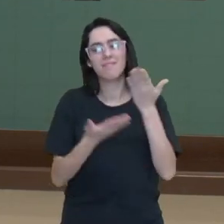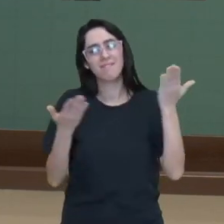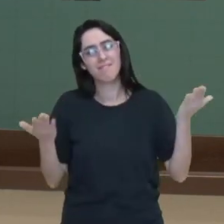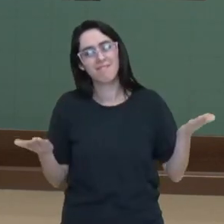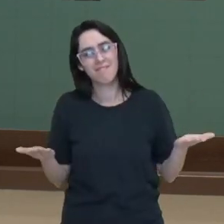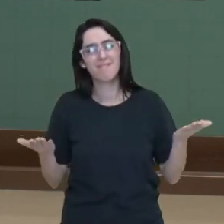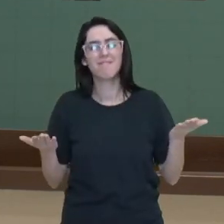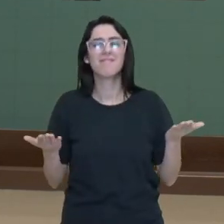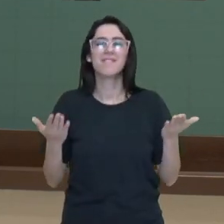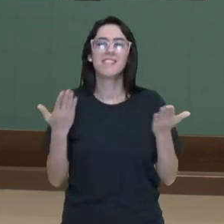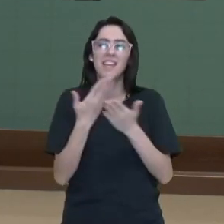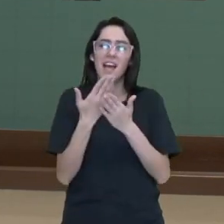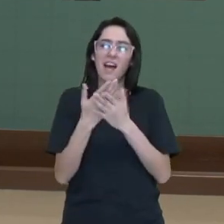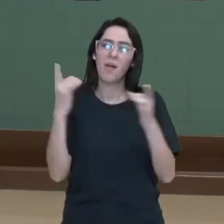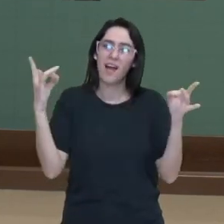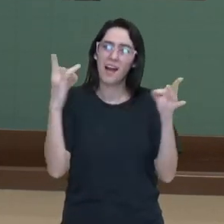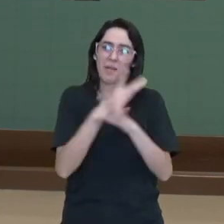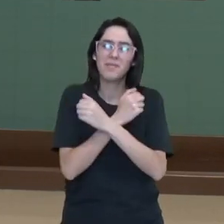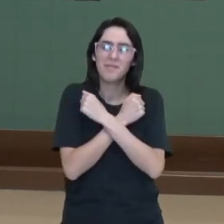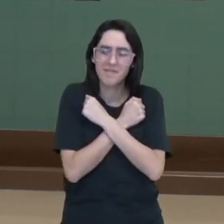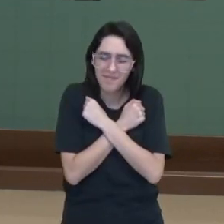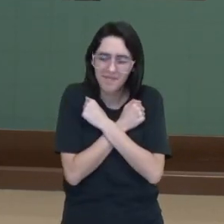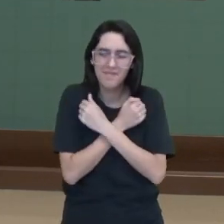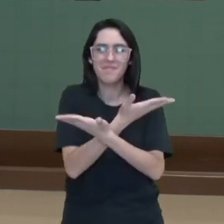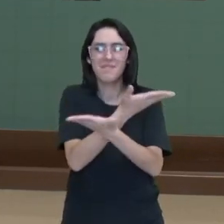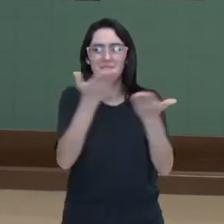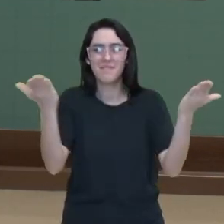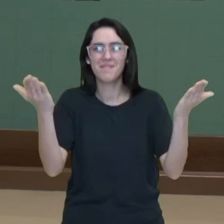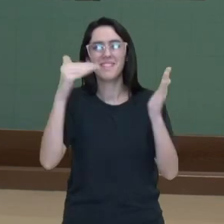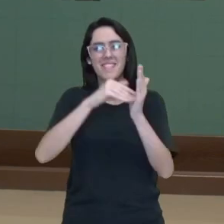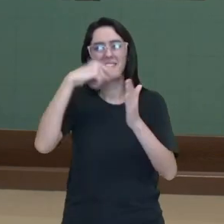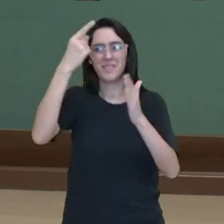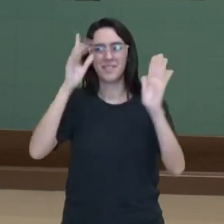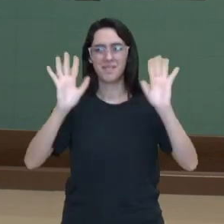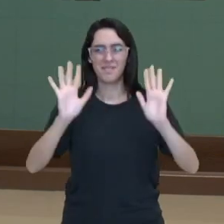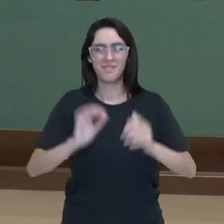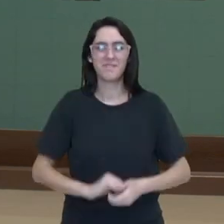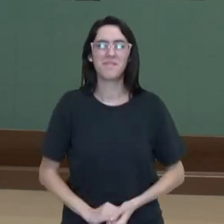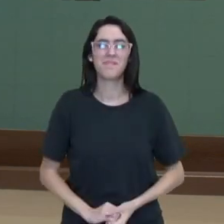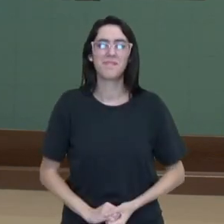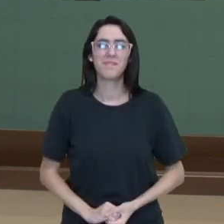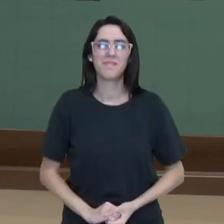Muito bem, pessoal. Ficamos por aqui. Um abraço para vocês e até mais.